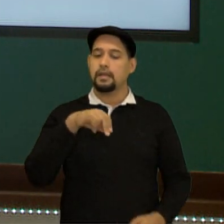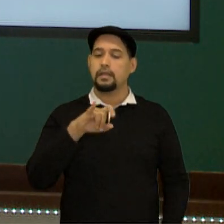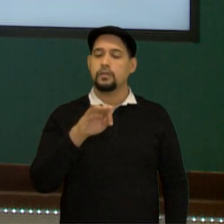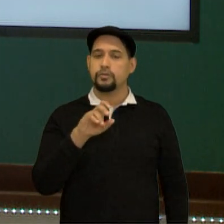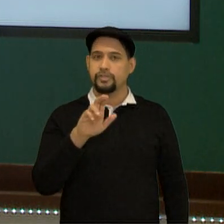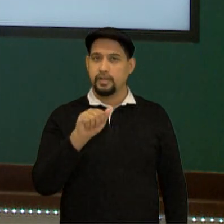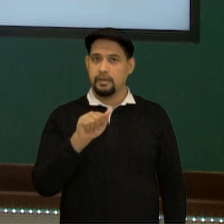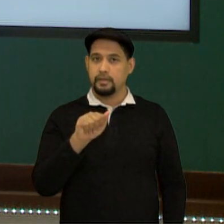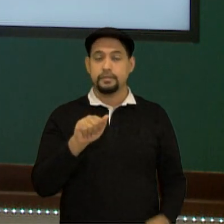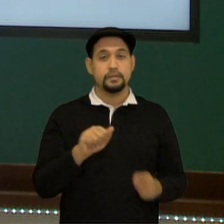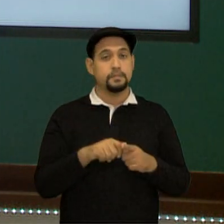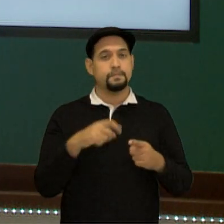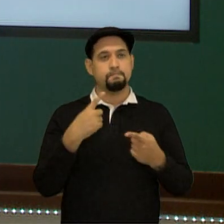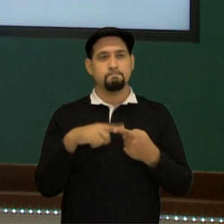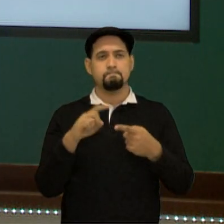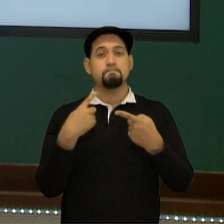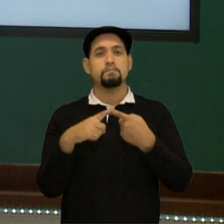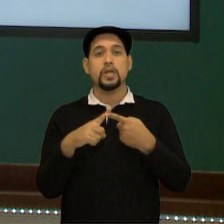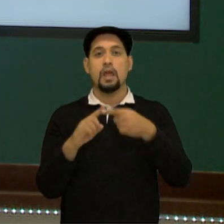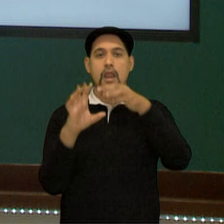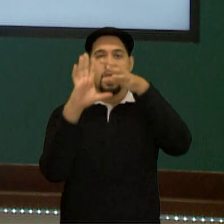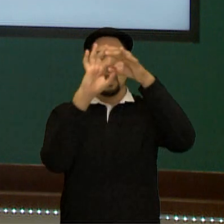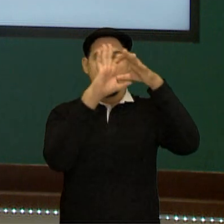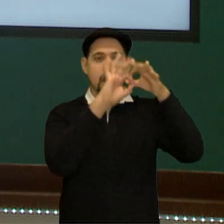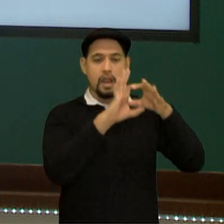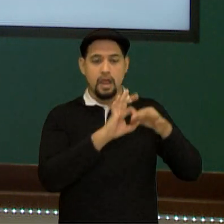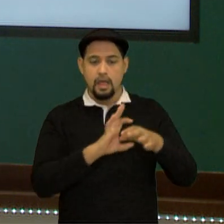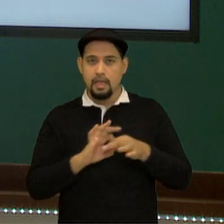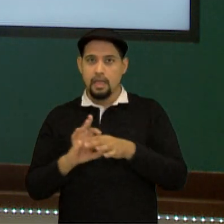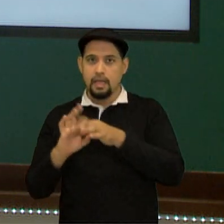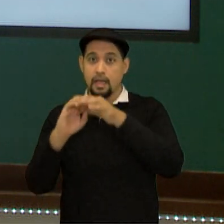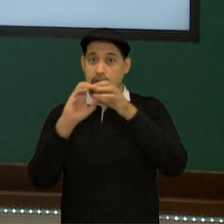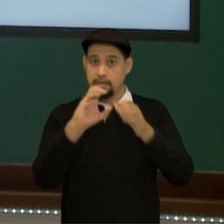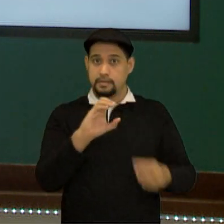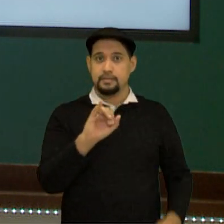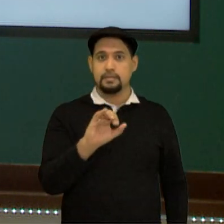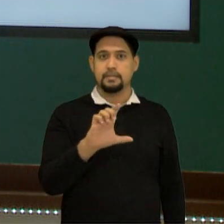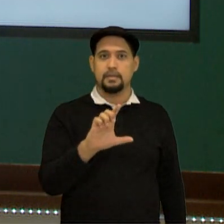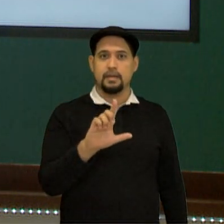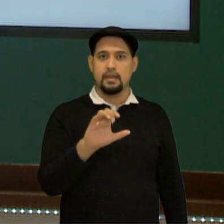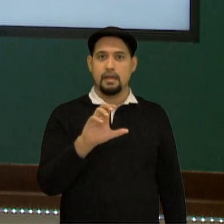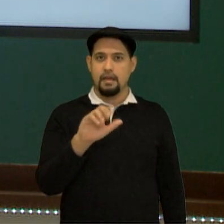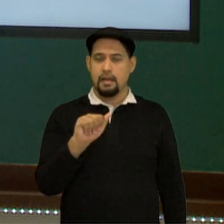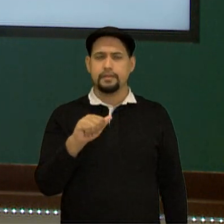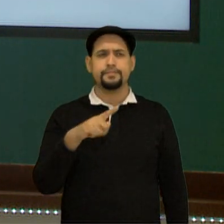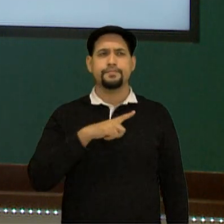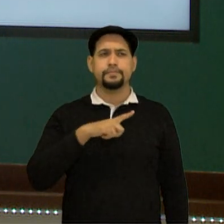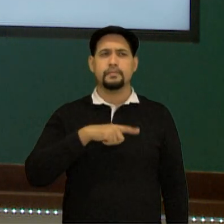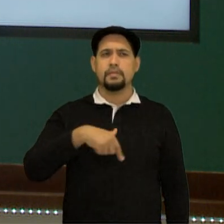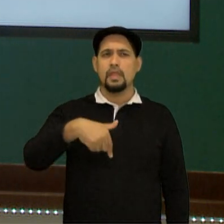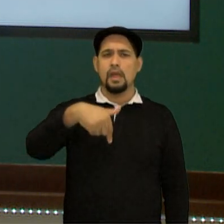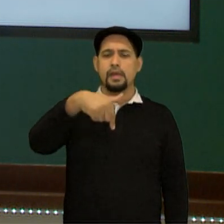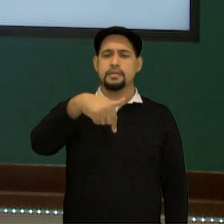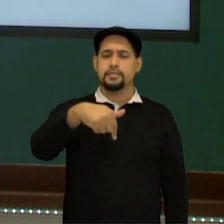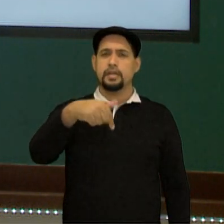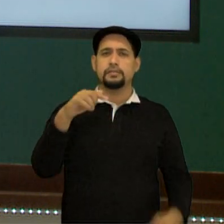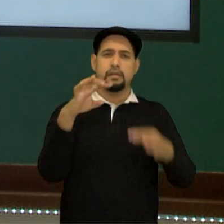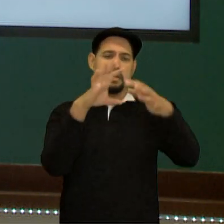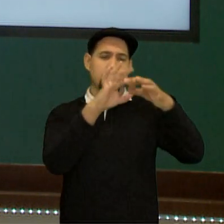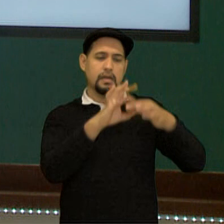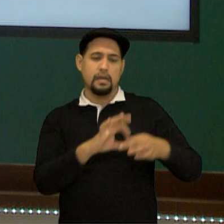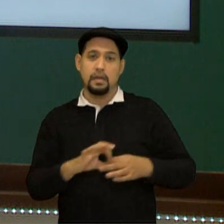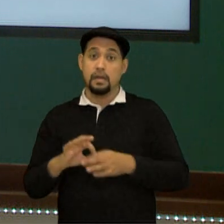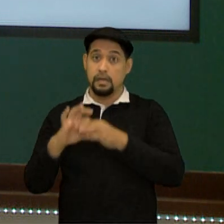e cíclica, evidentemente porque ela tem um ciclo, e ela apresenta 7 átomos de